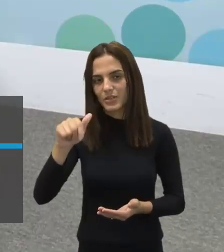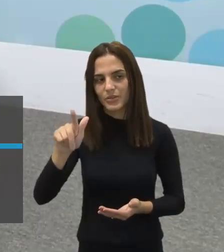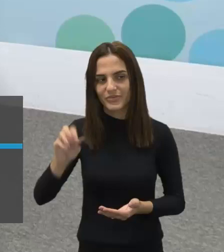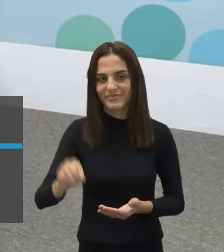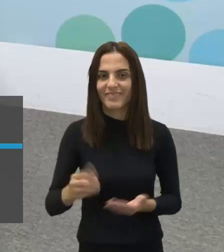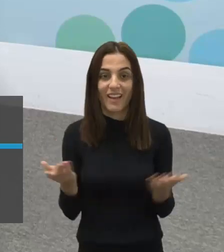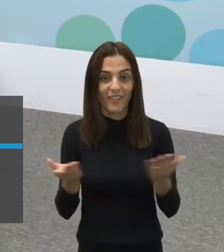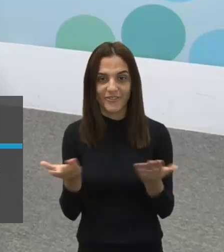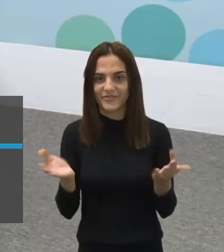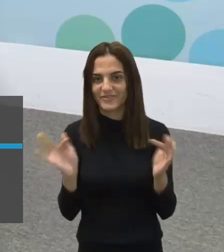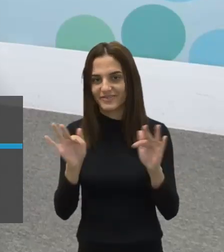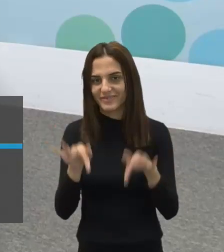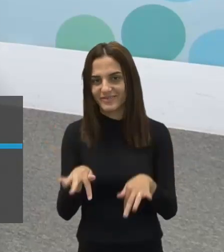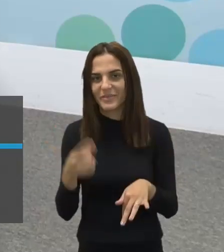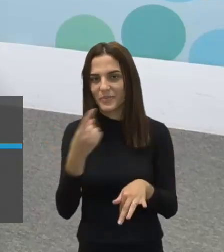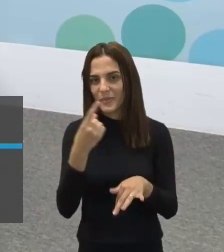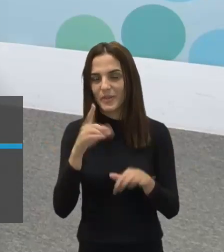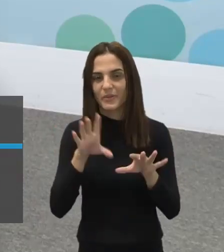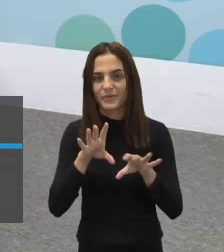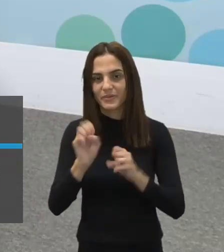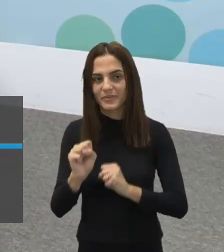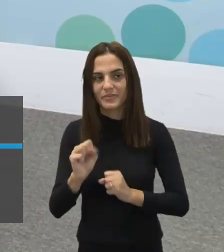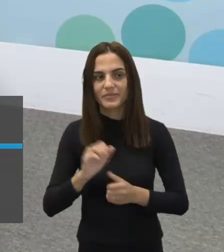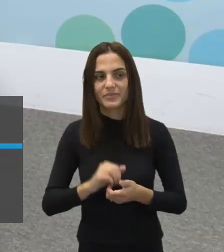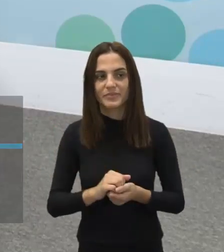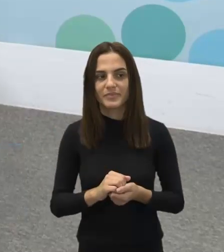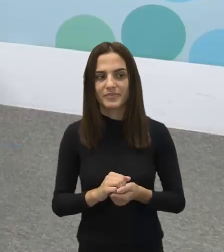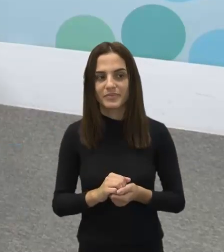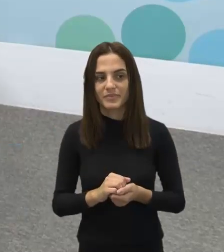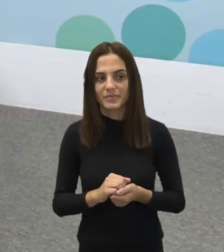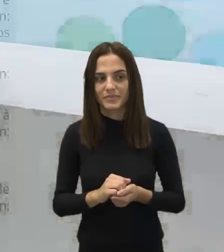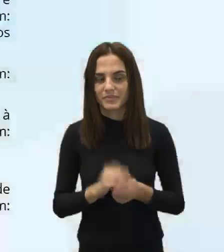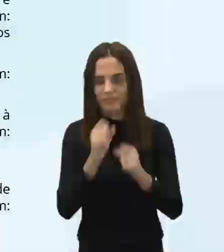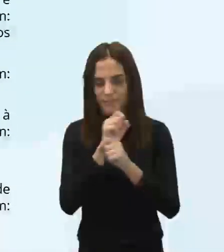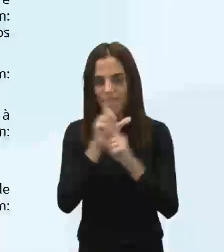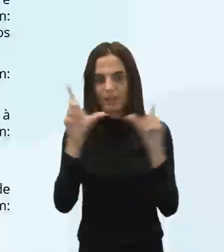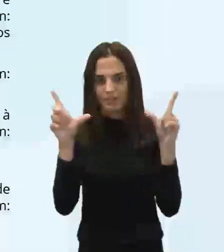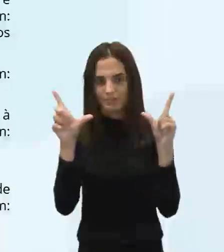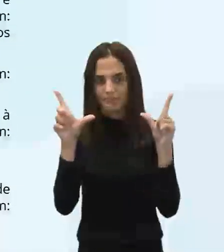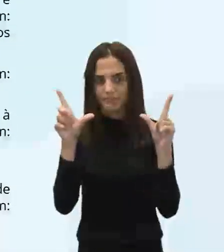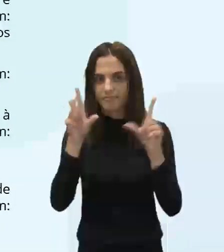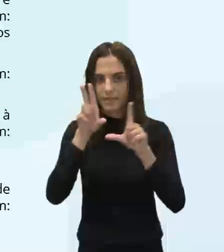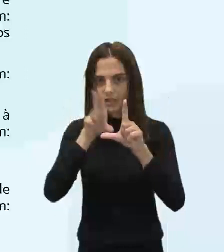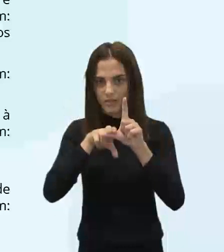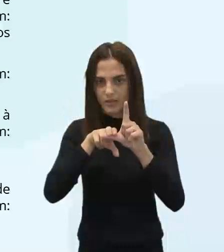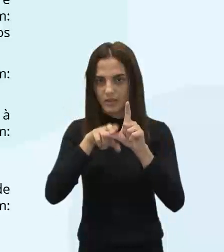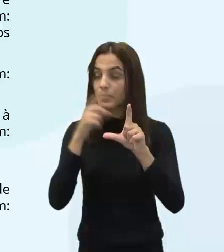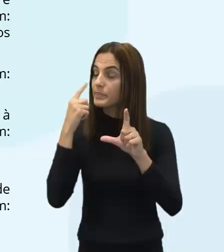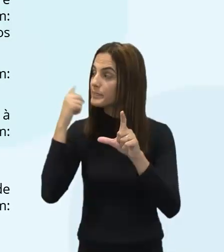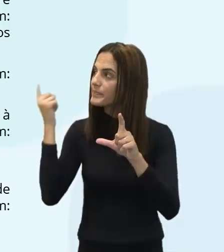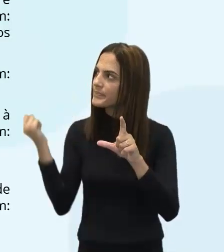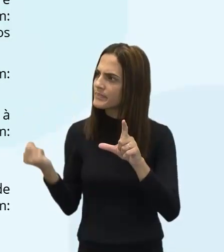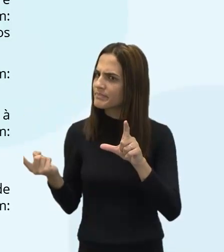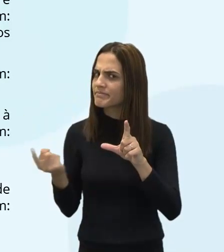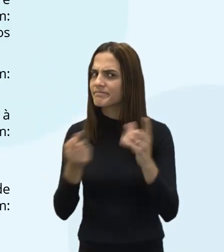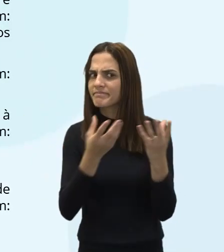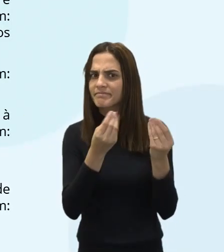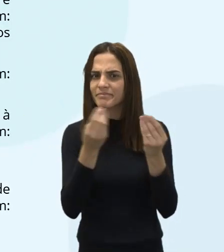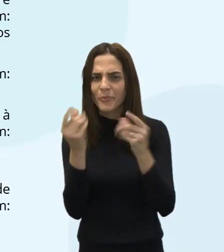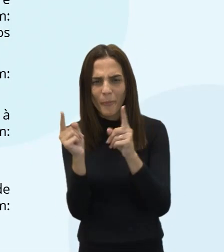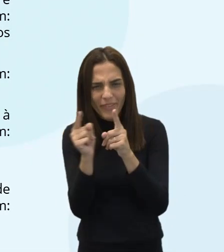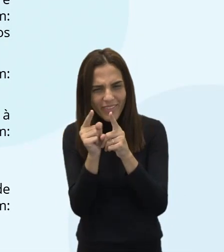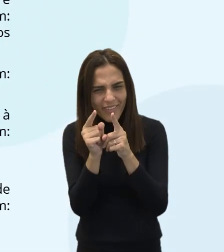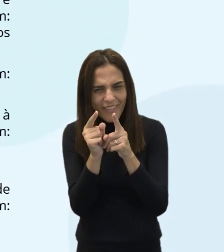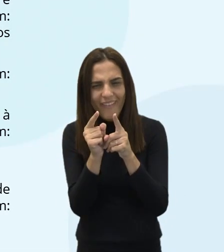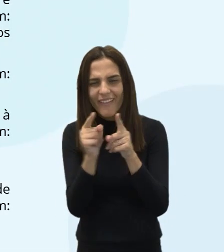já ir finalizando essa primeira formação, né? Então, vou pôr aí na tela para vocês as referências. Ai, mas é tudo muito pequeno. Eu também